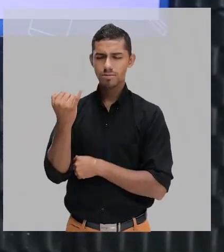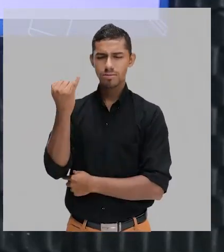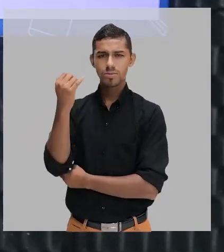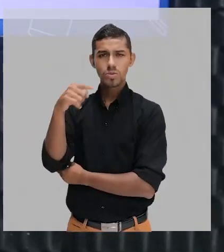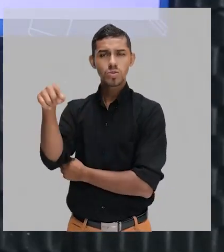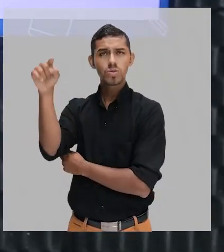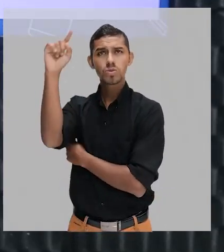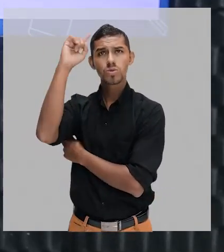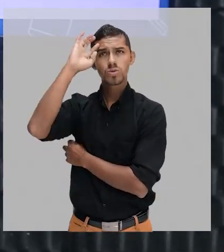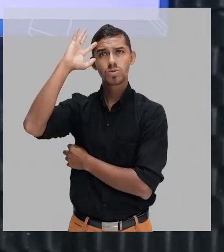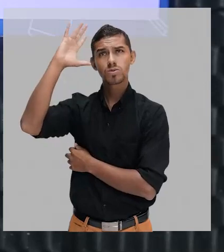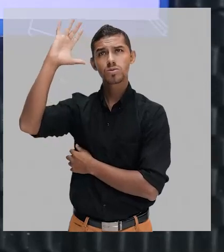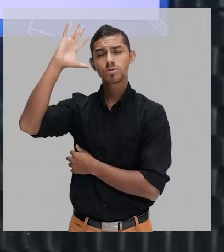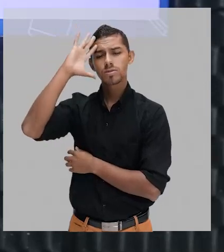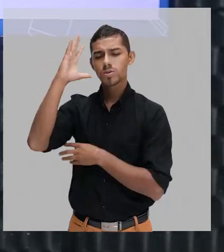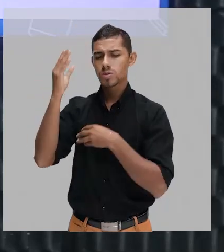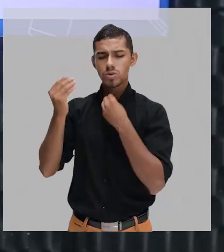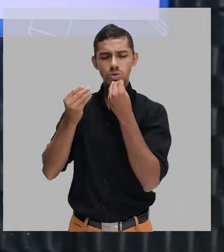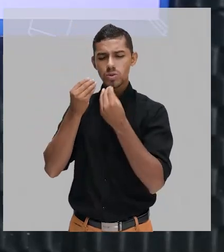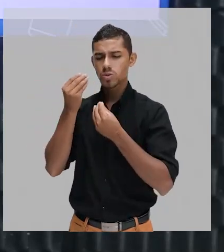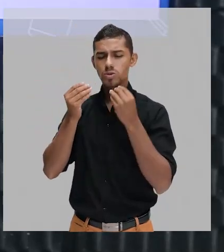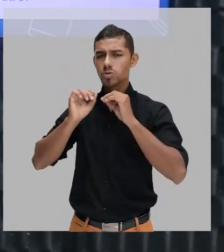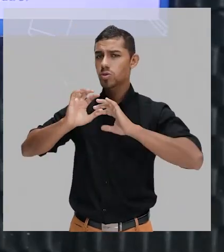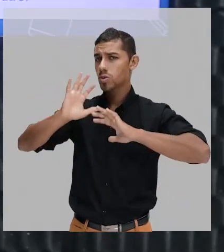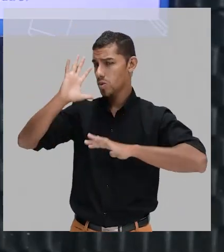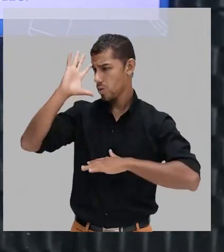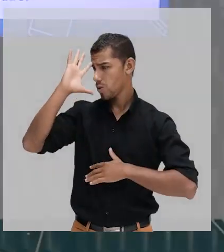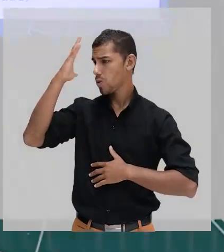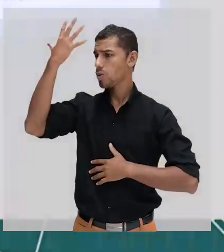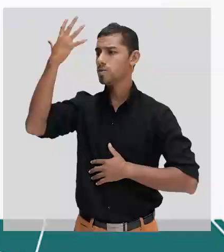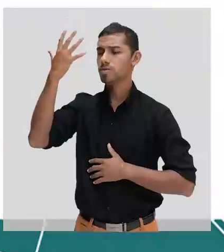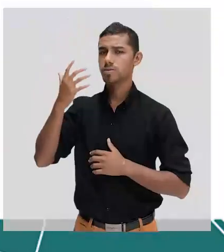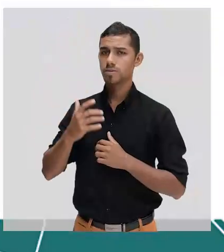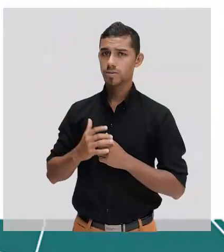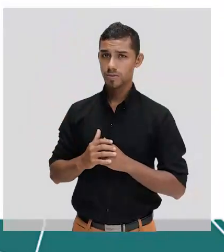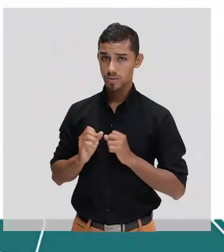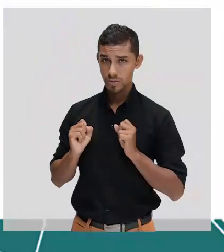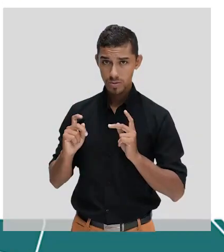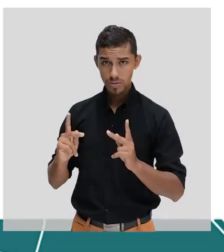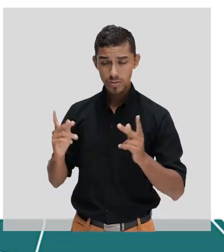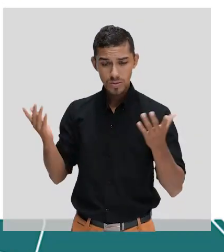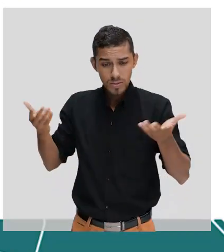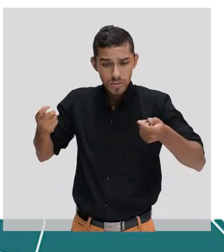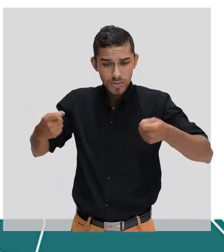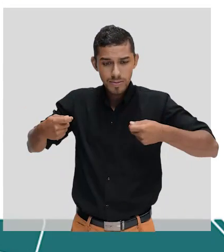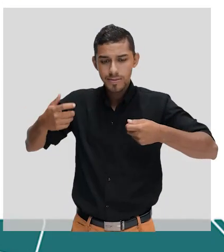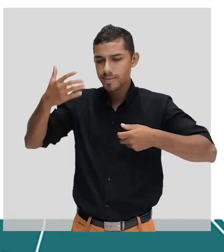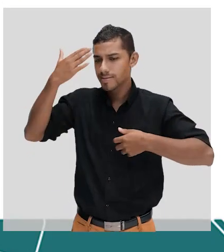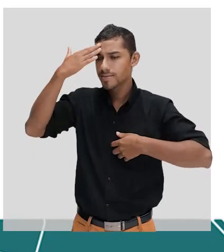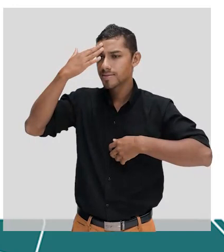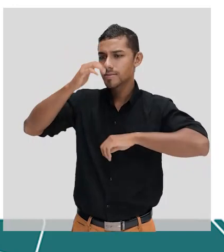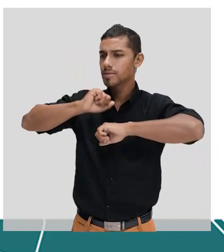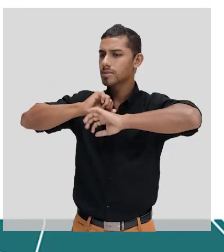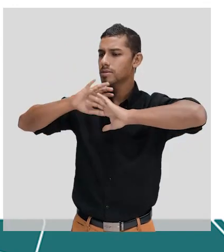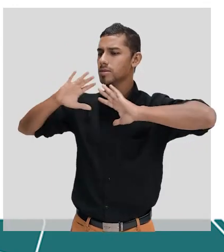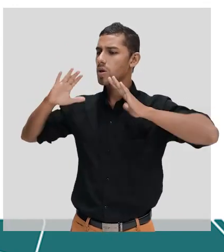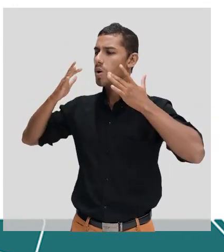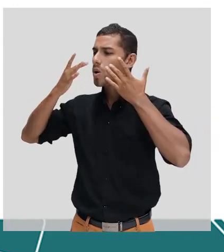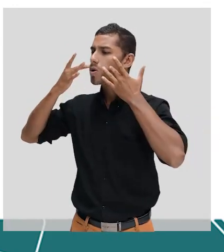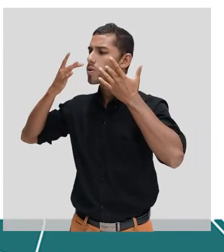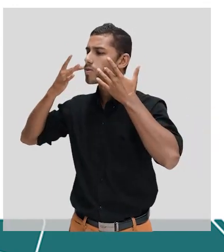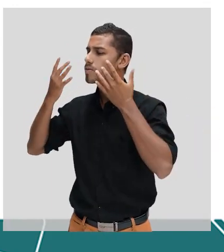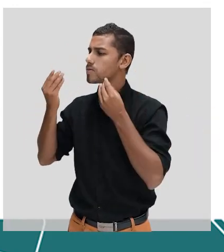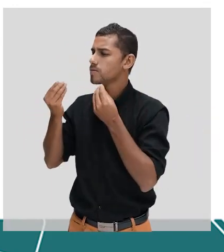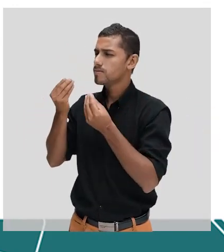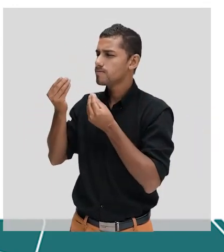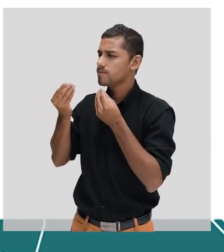ter uma noção de como e o que acontece. Ok? Então, a gente precisa entender o que é o teatro, né? O teatro nasce da necessidade que a